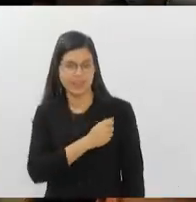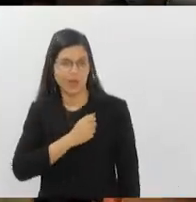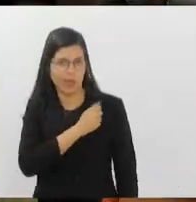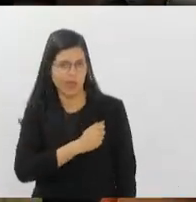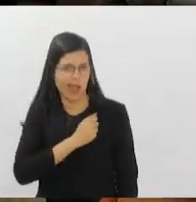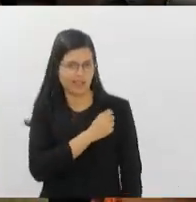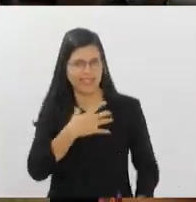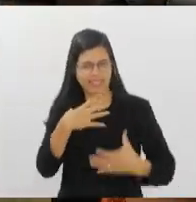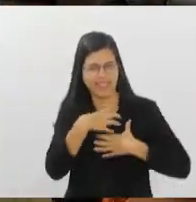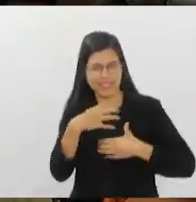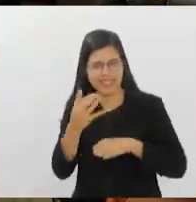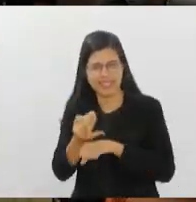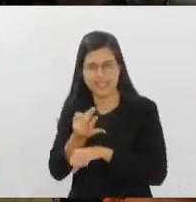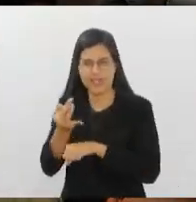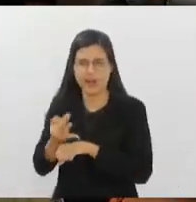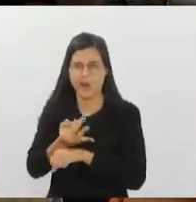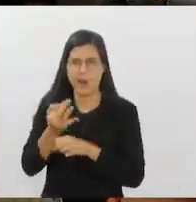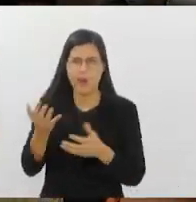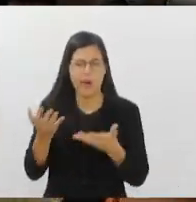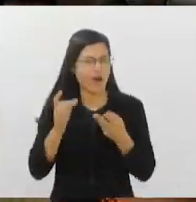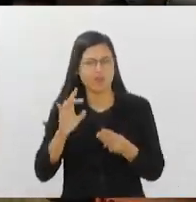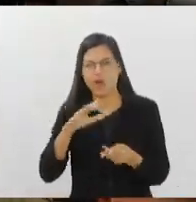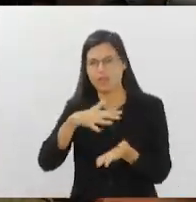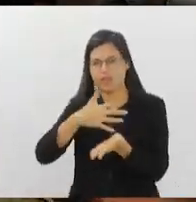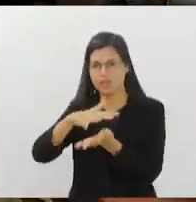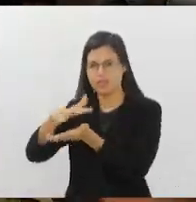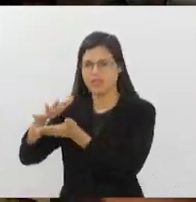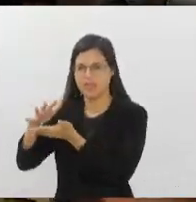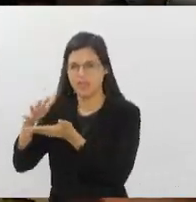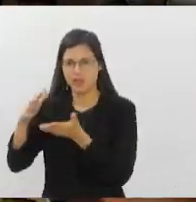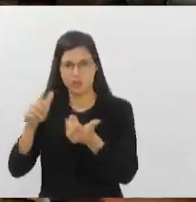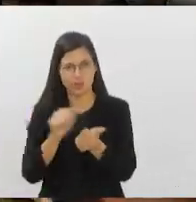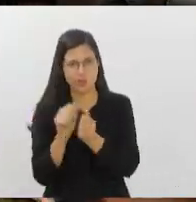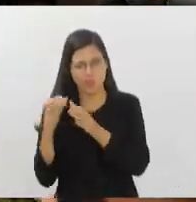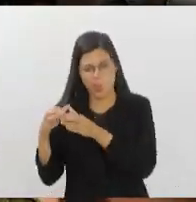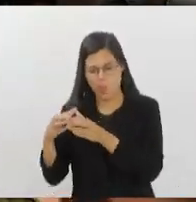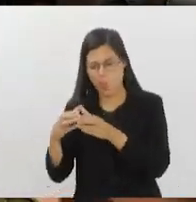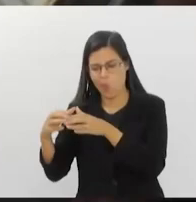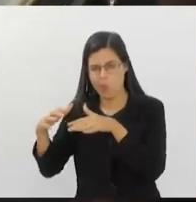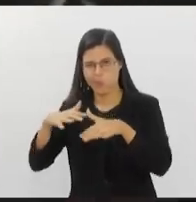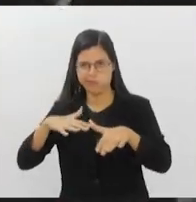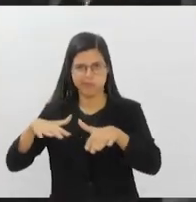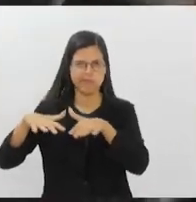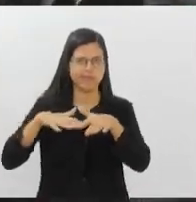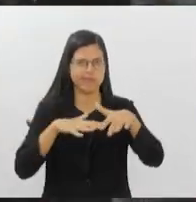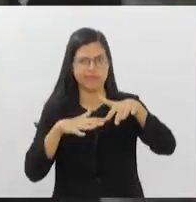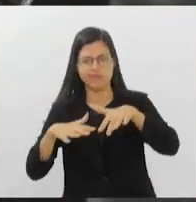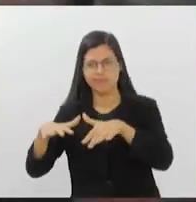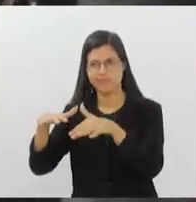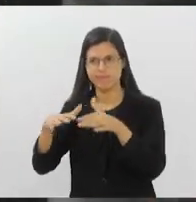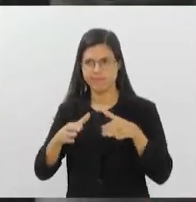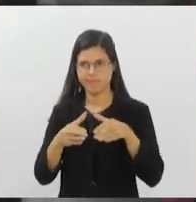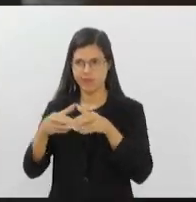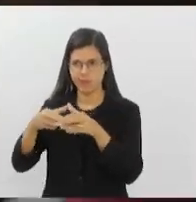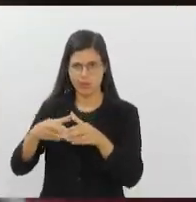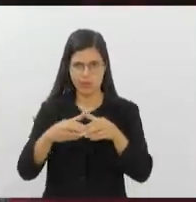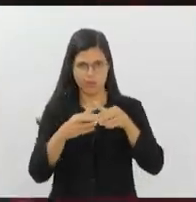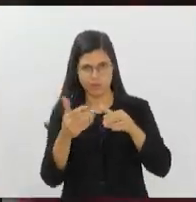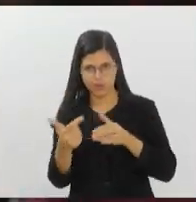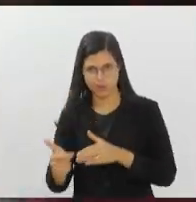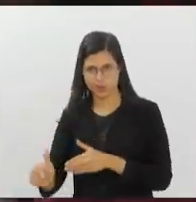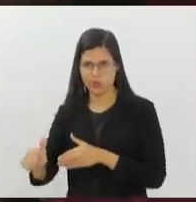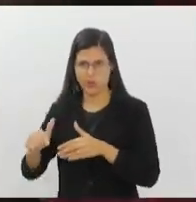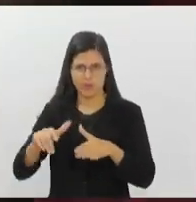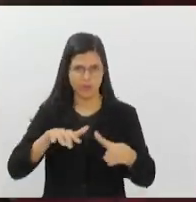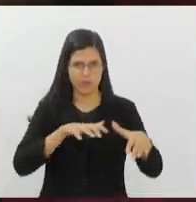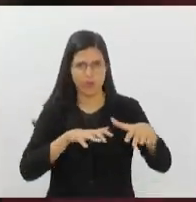Eu quero apenas amar. O loucura suburbana vai passar. O loucura suburbana, mais uma vez. O